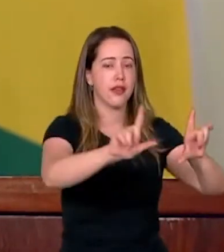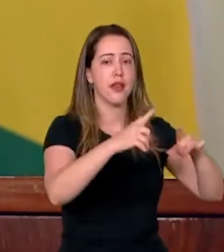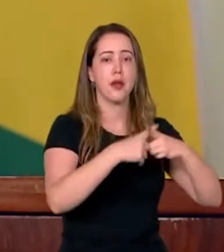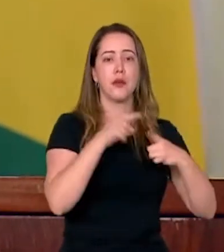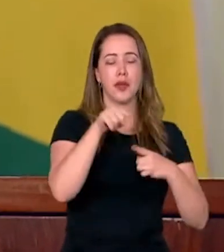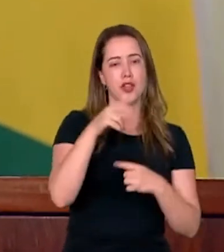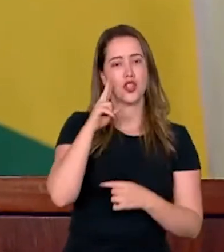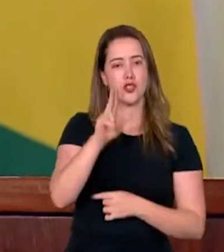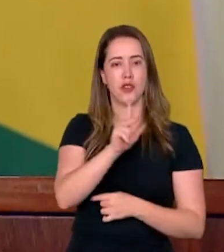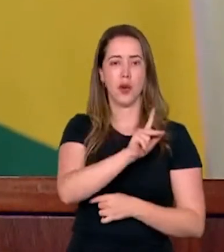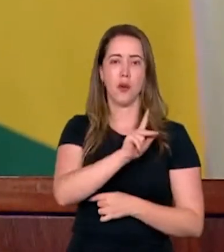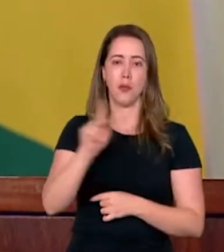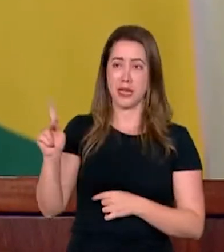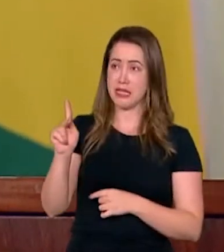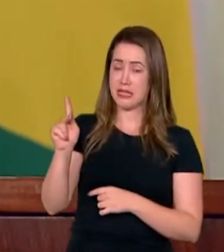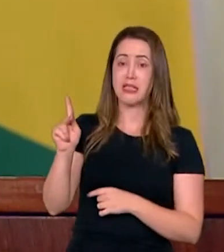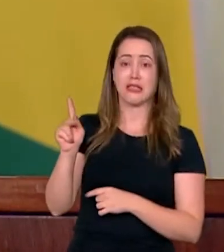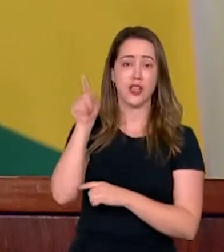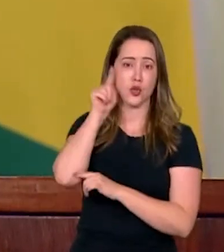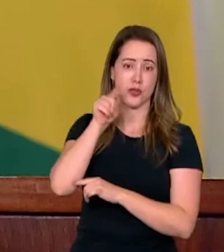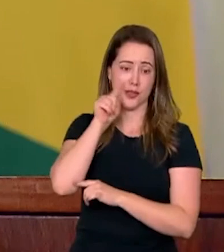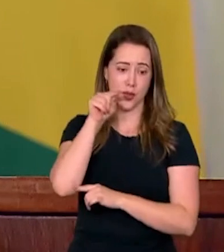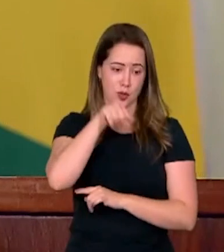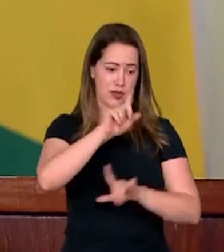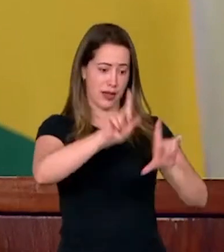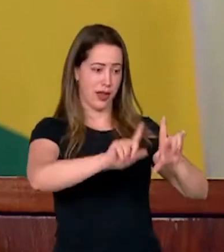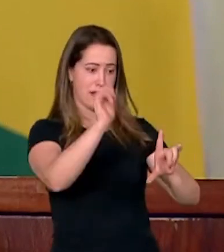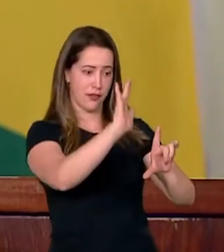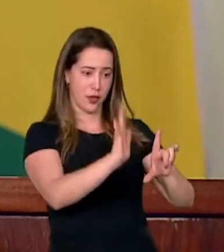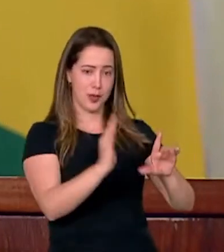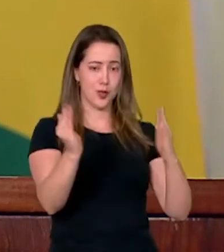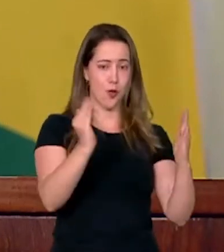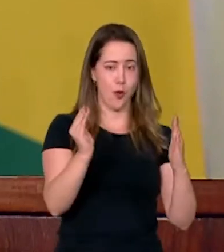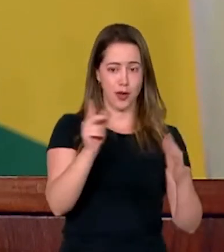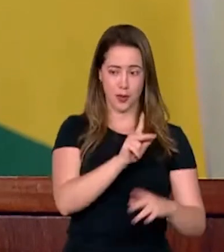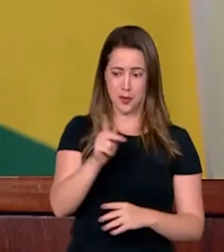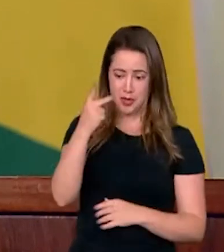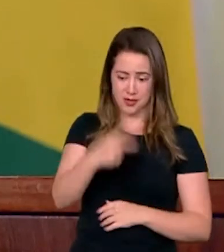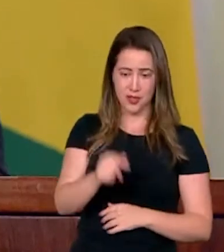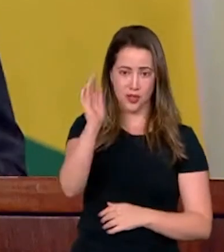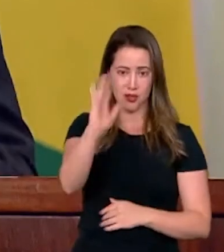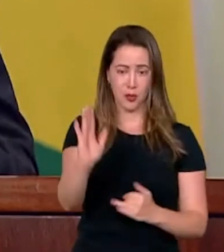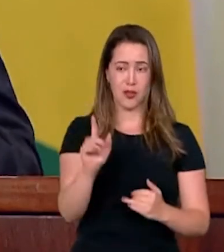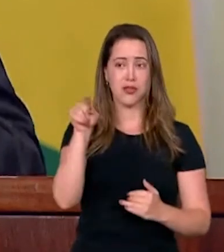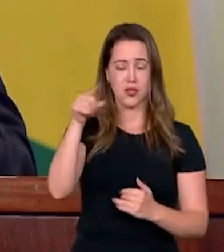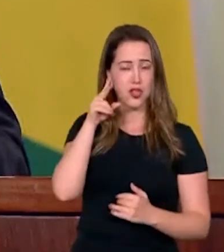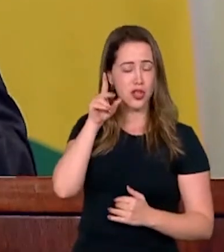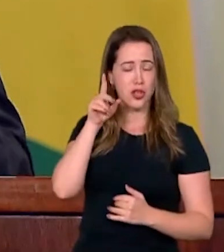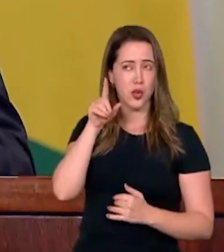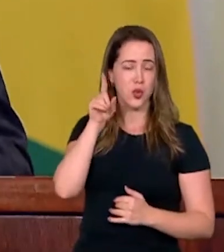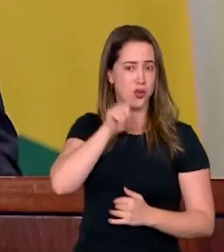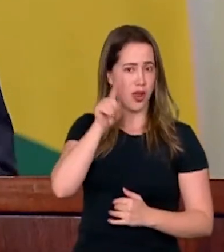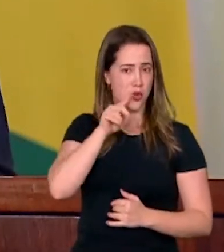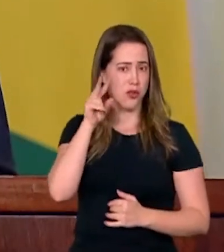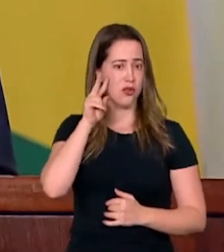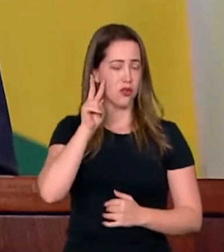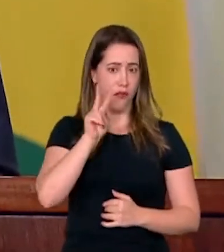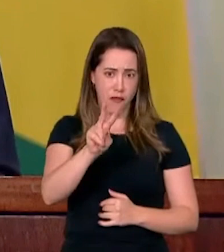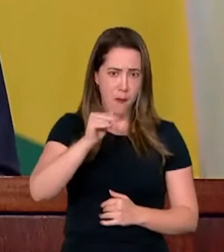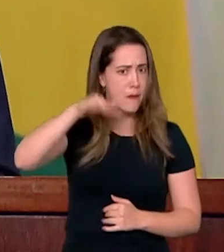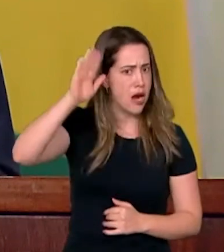americano na televisão brasileira do que o brasileiro mesmo, né? É uma